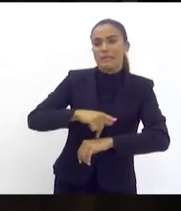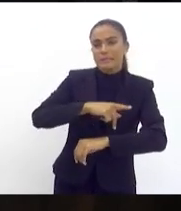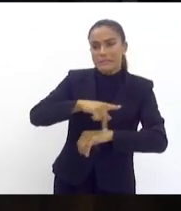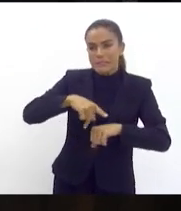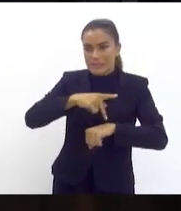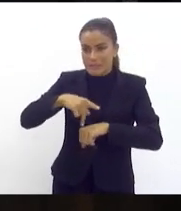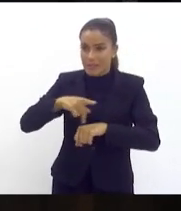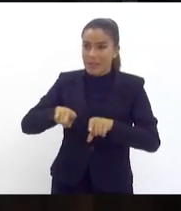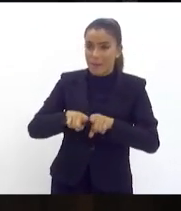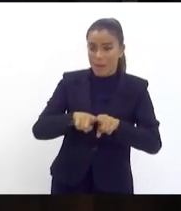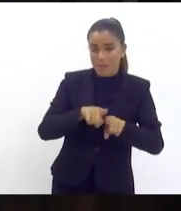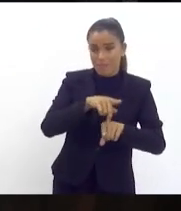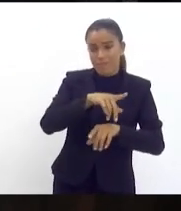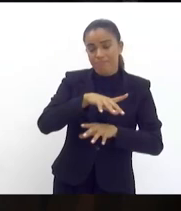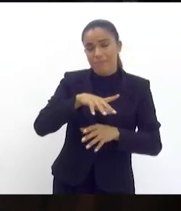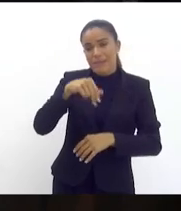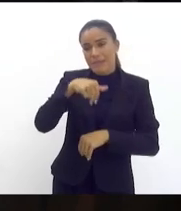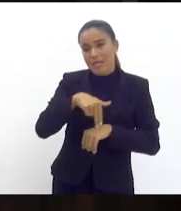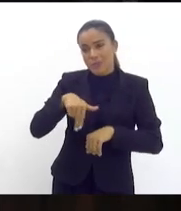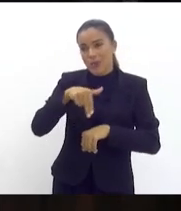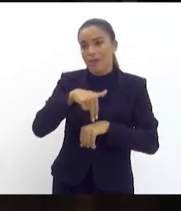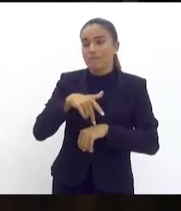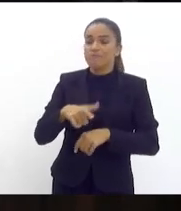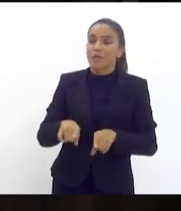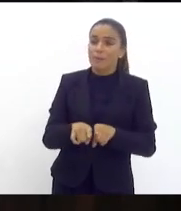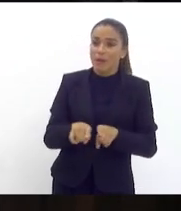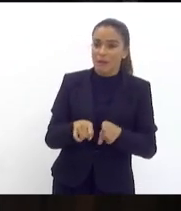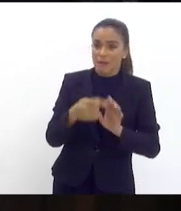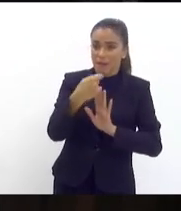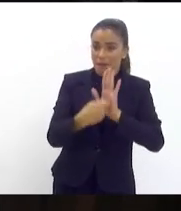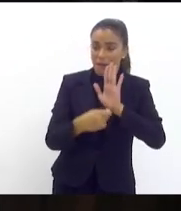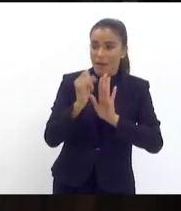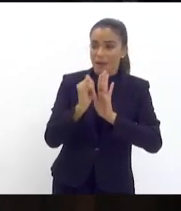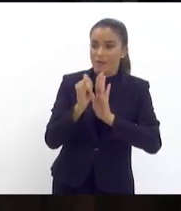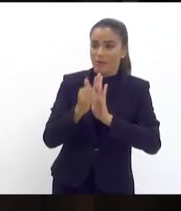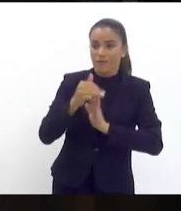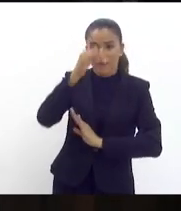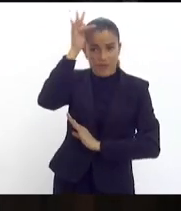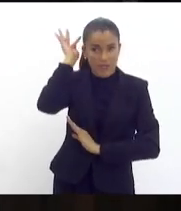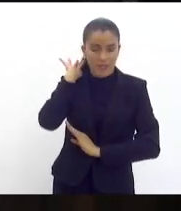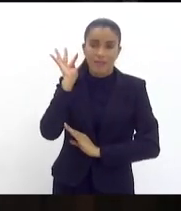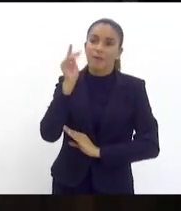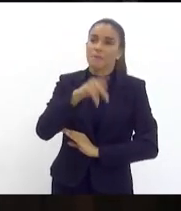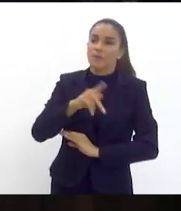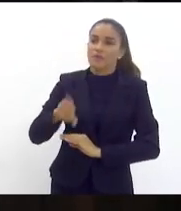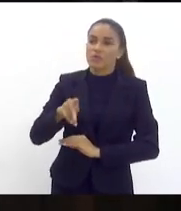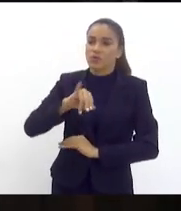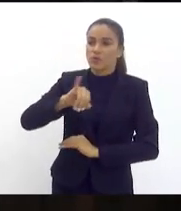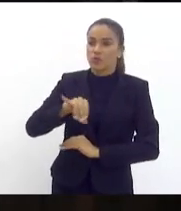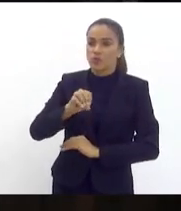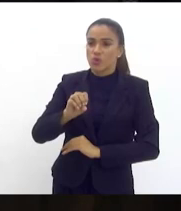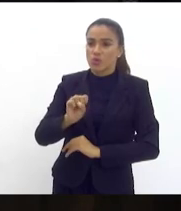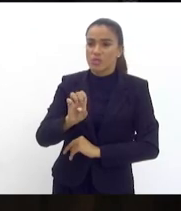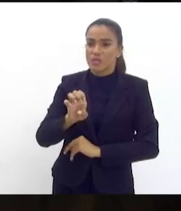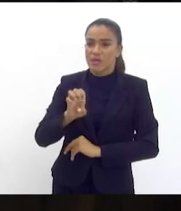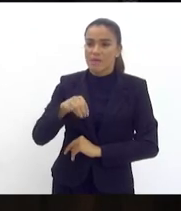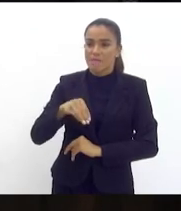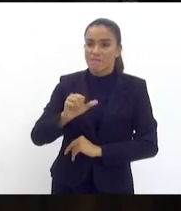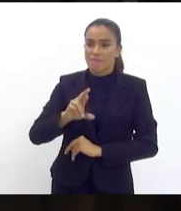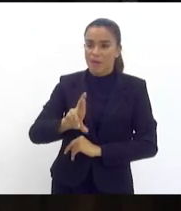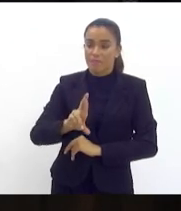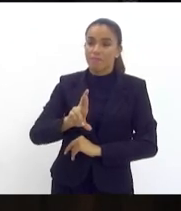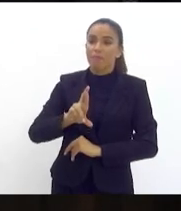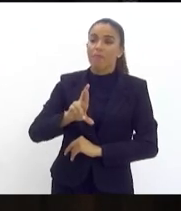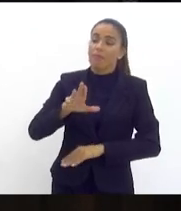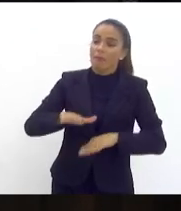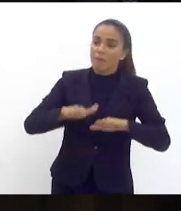e procedência nacional, favorável. Relatores, deputados Fred Pacheco e professor Josemar, pendendo de